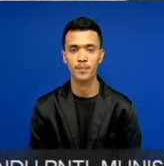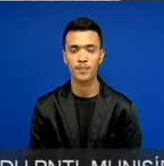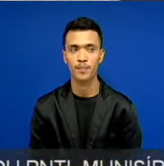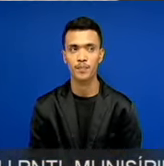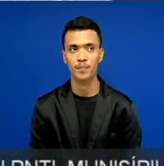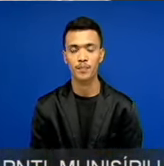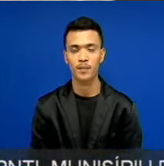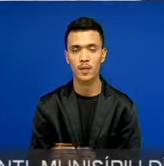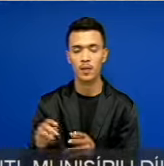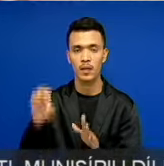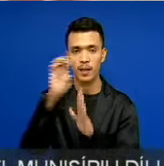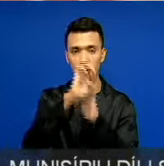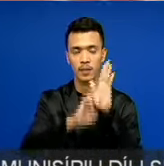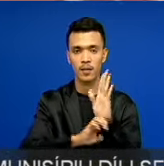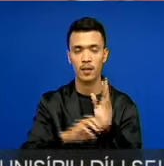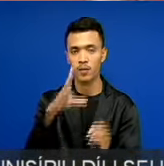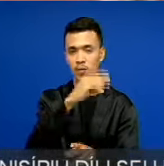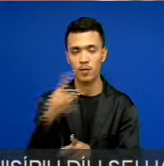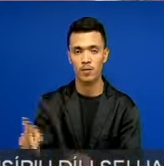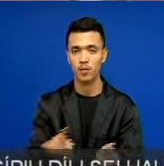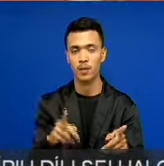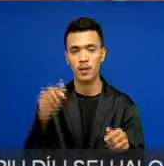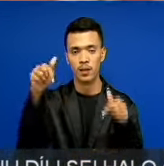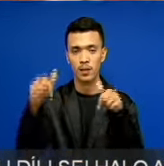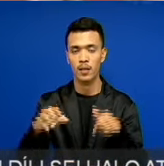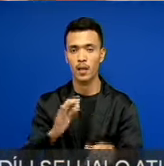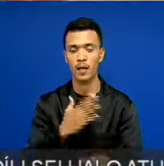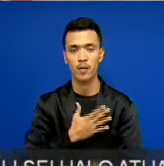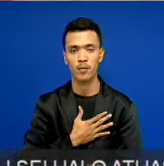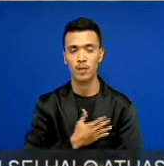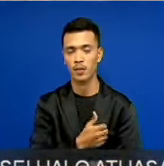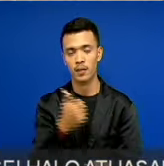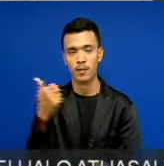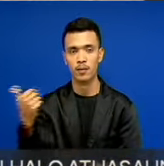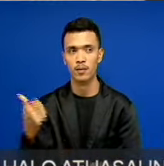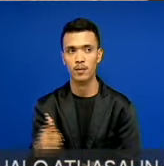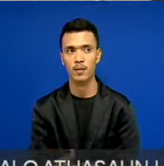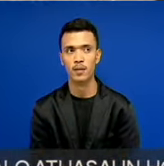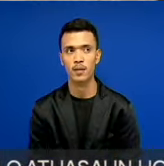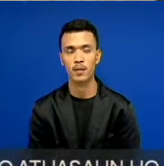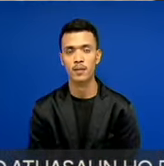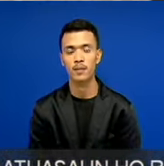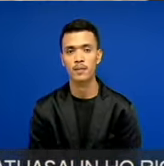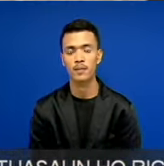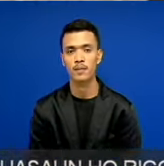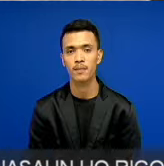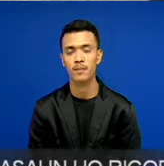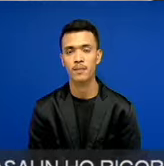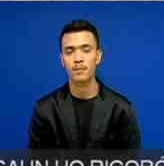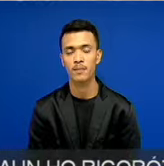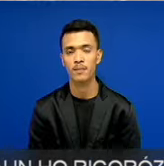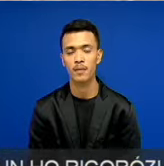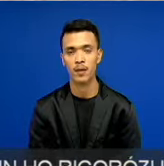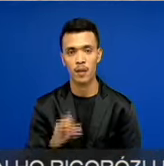mane public estado public ne mo ne ba haunia mane ne bata saunia mane haunia be certificar completo ne ga ne be haula